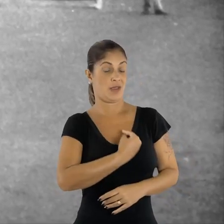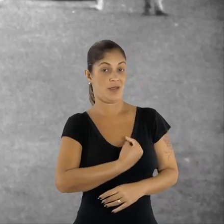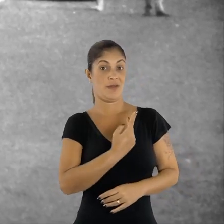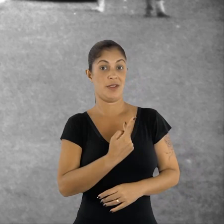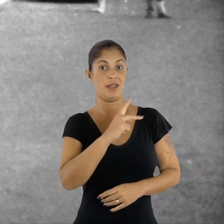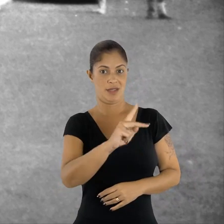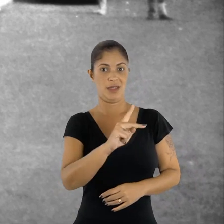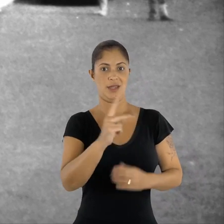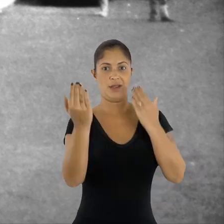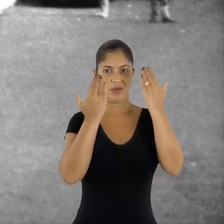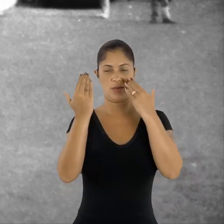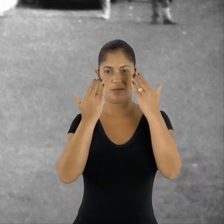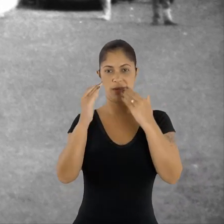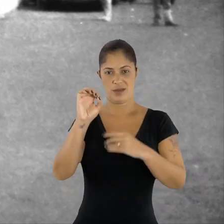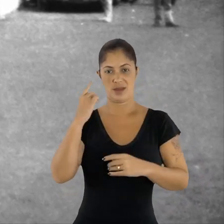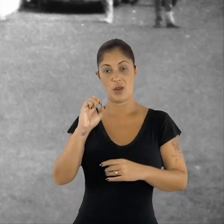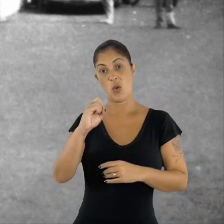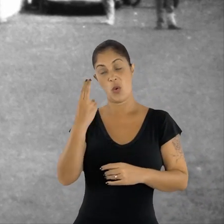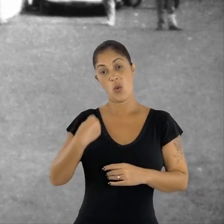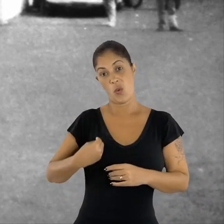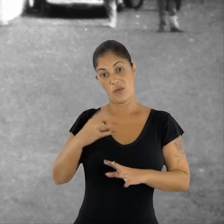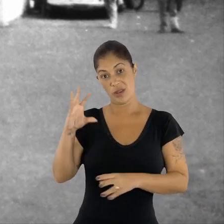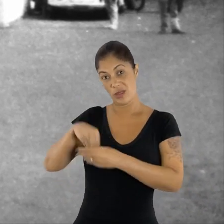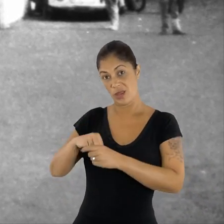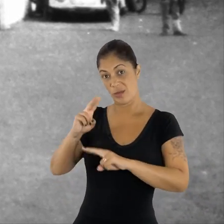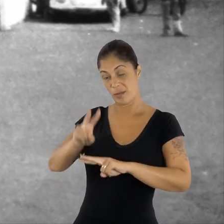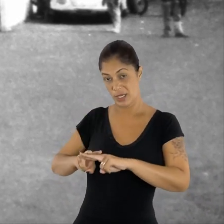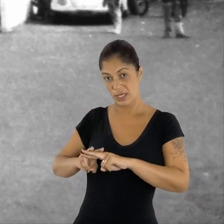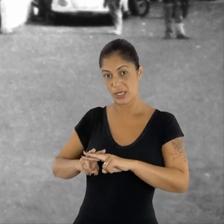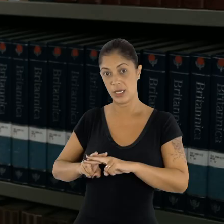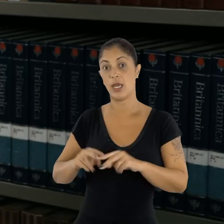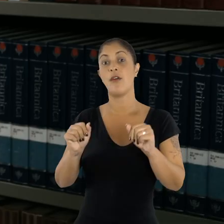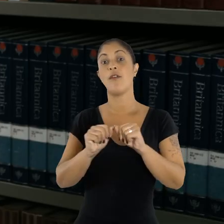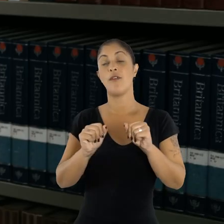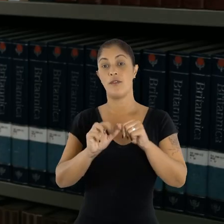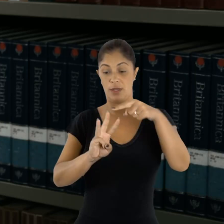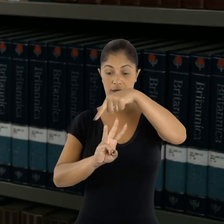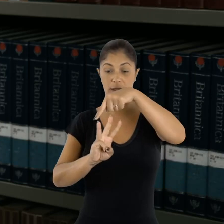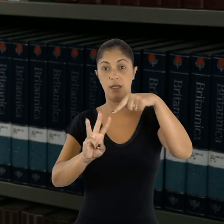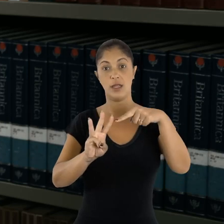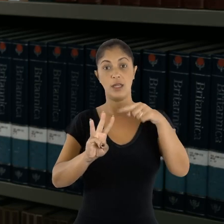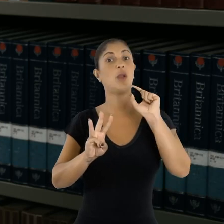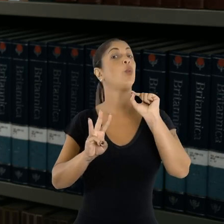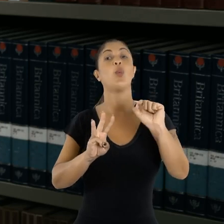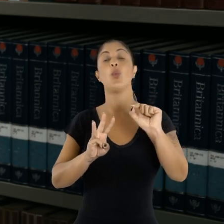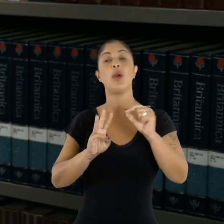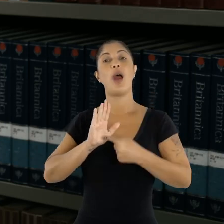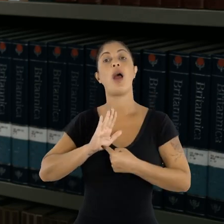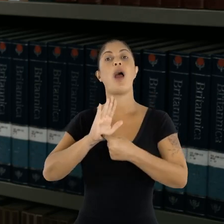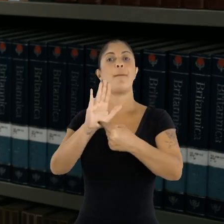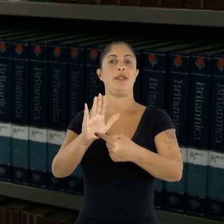da vida deles, do que fizeram, ou da vida interna da prisão, nós fizemos 3 espetáculos em